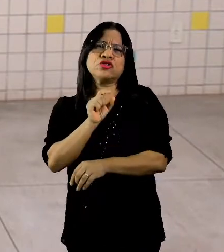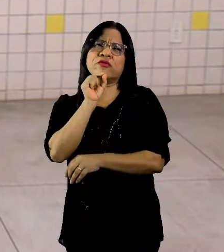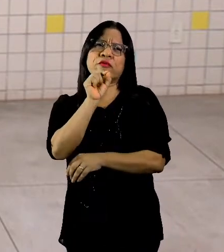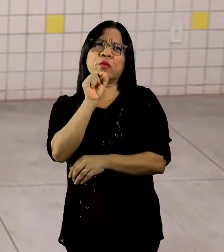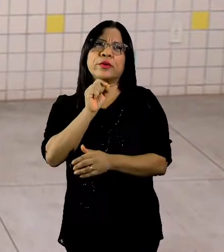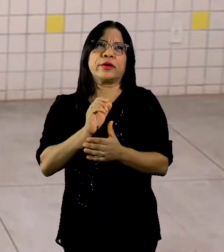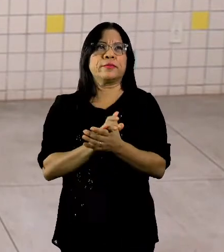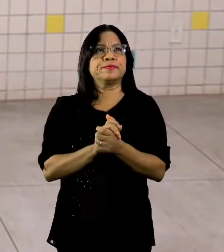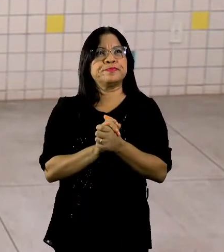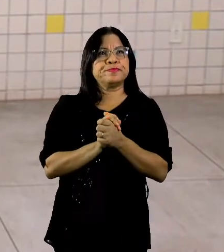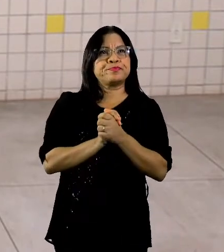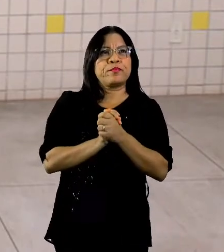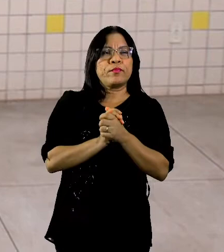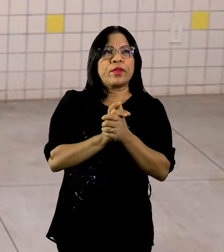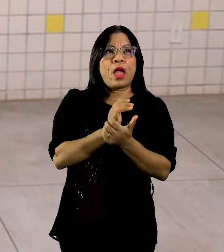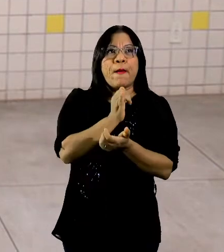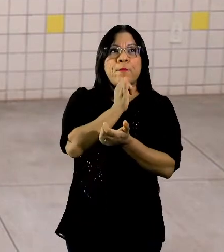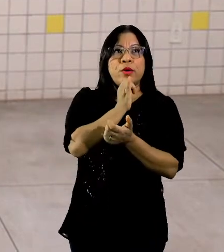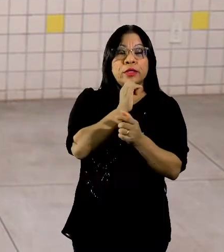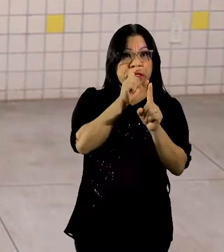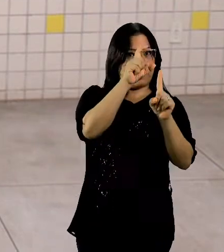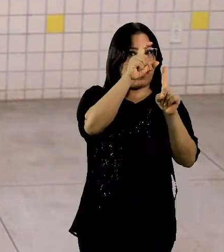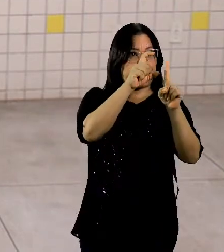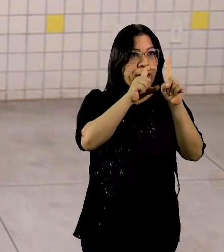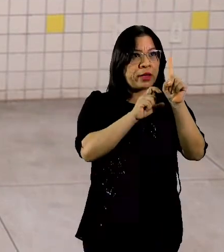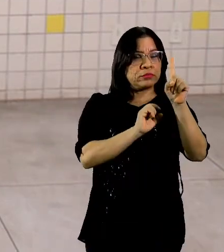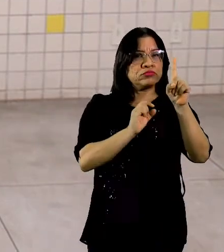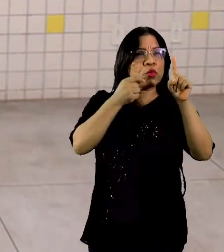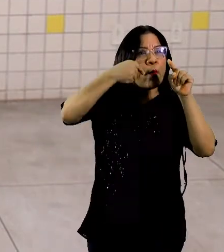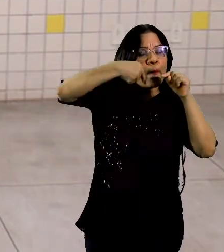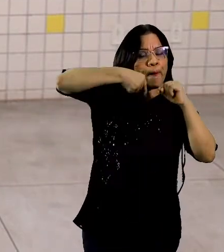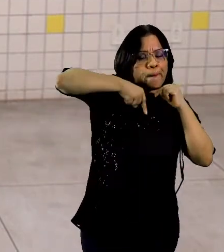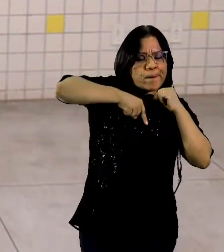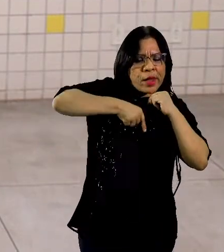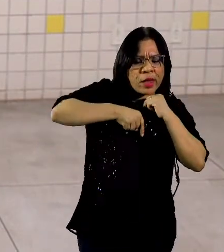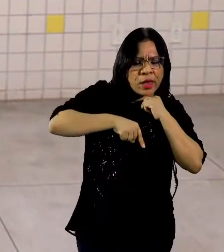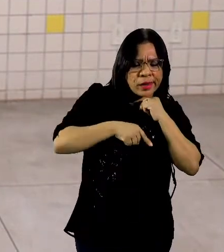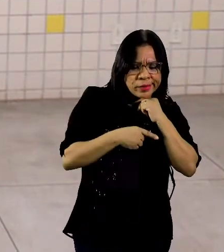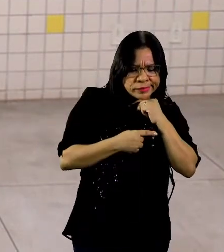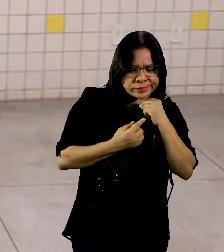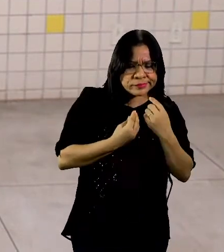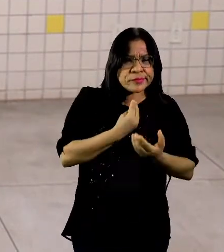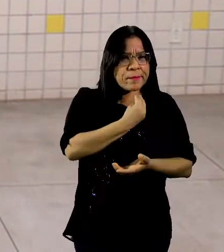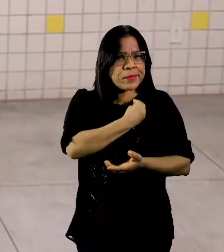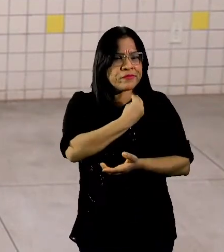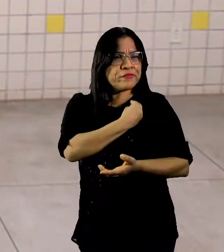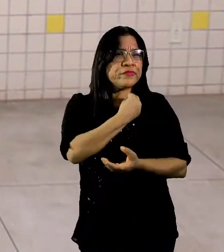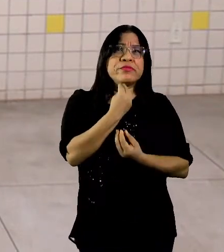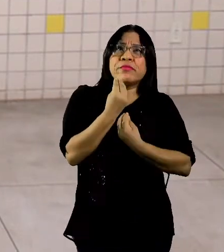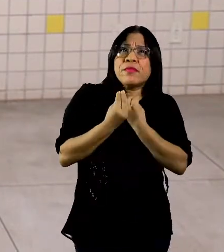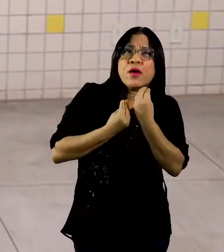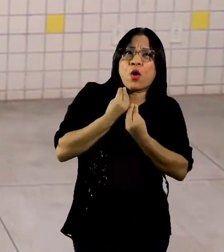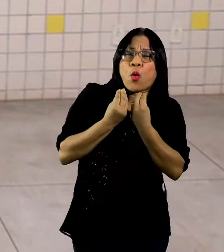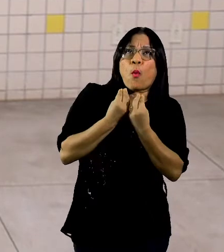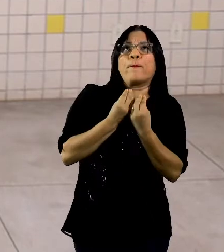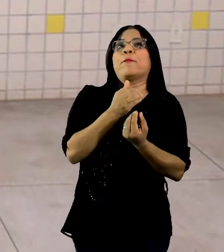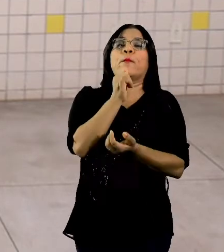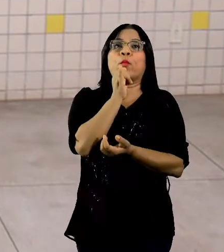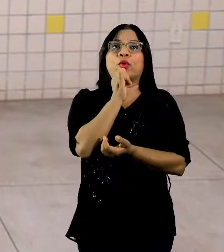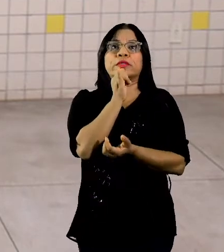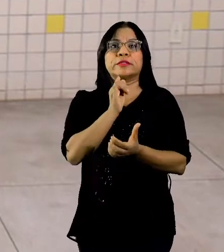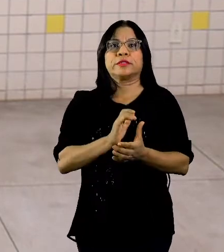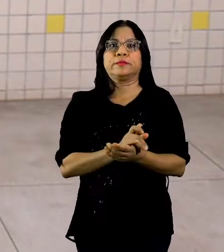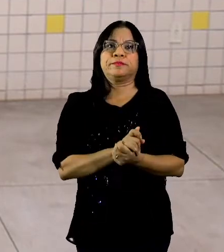personagem interioriza o momento em que ele está vivendo. Por exemplo, quando há